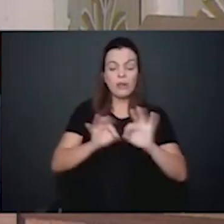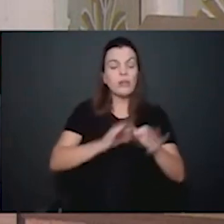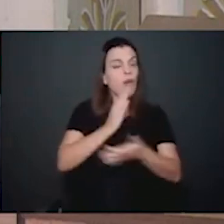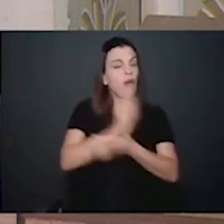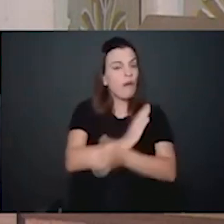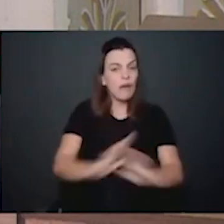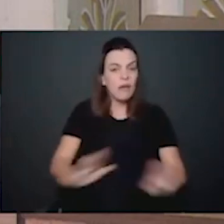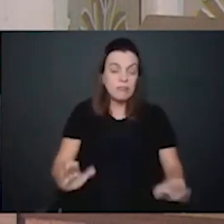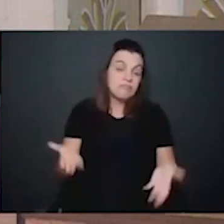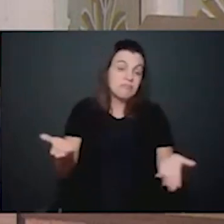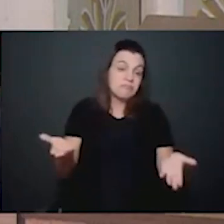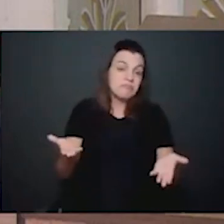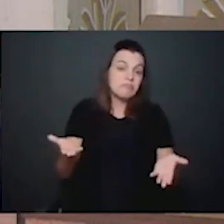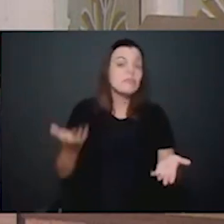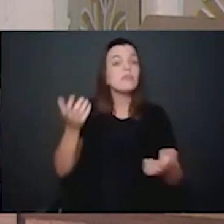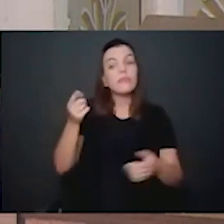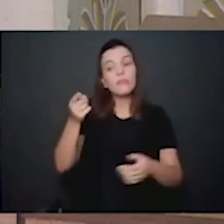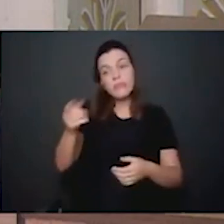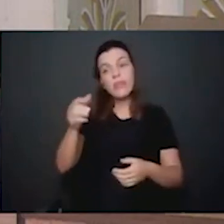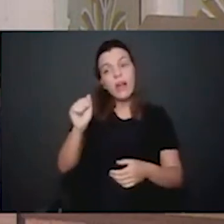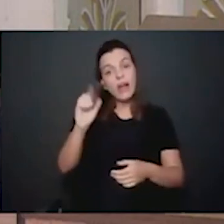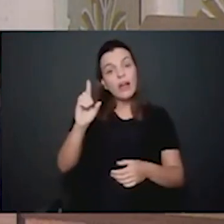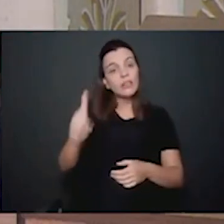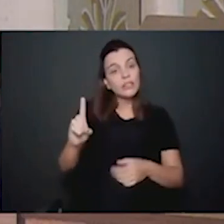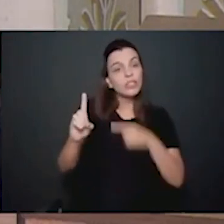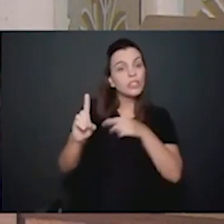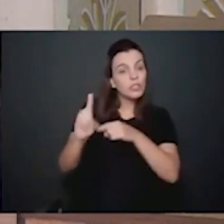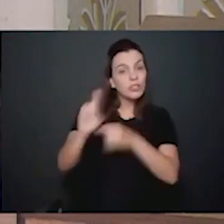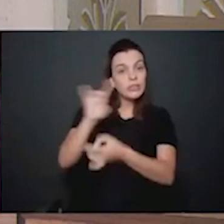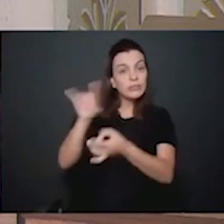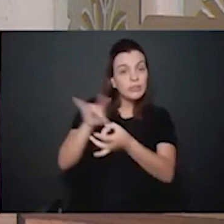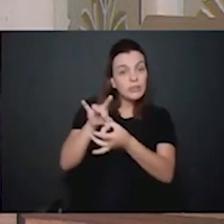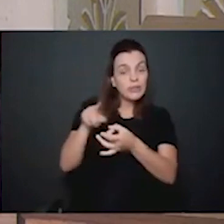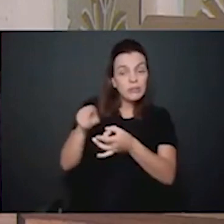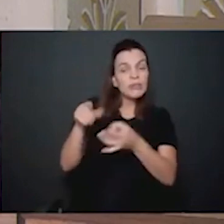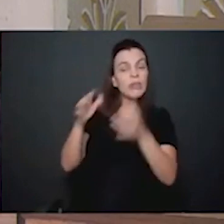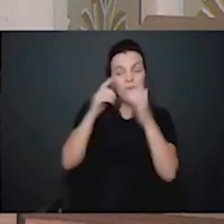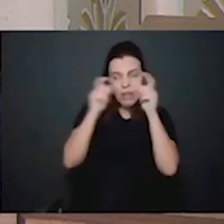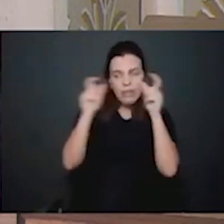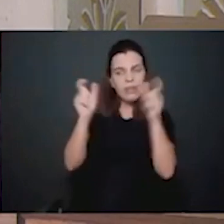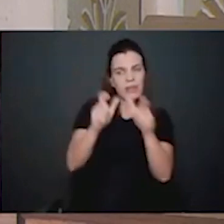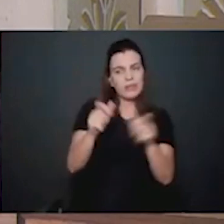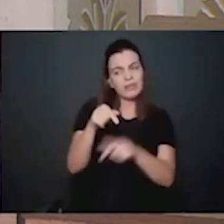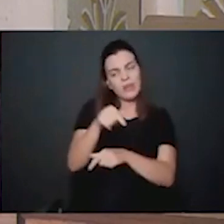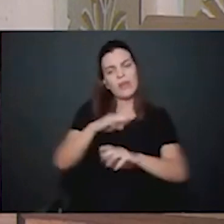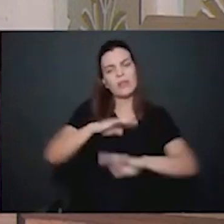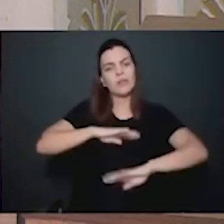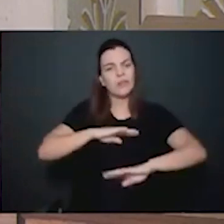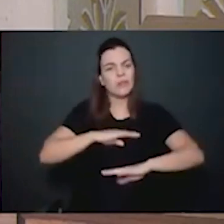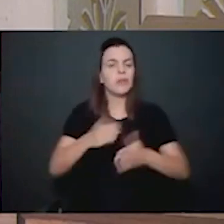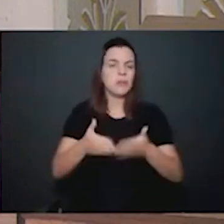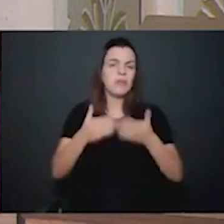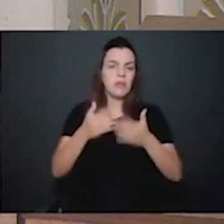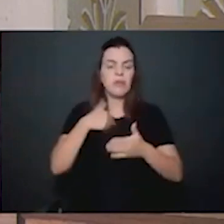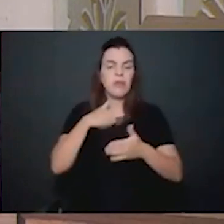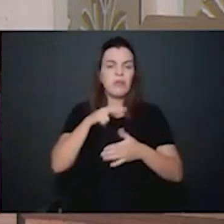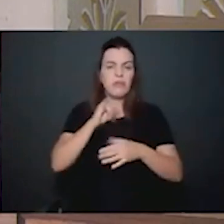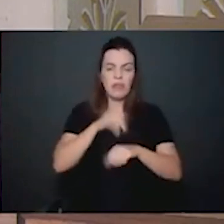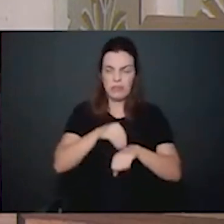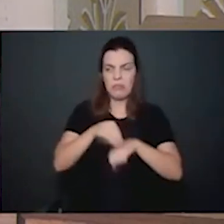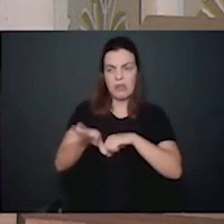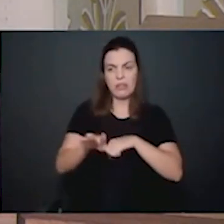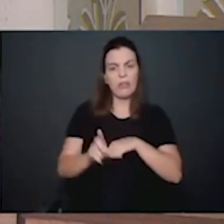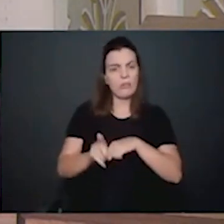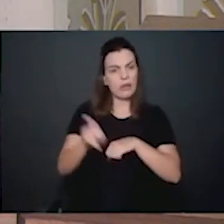responsáveis para que a caixa especialmente já tem um olhar voltado para essa situação que eu levarei nos próximos dias até este